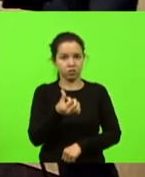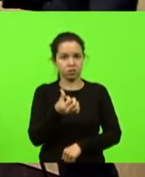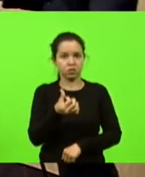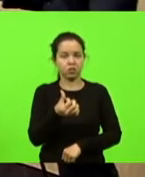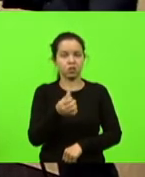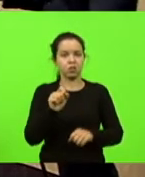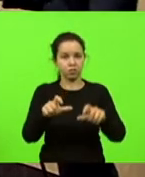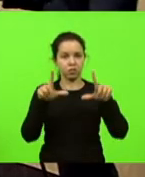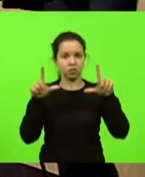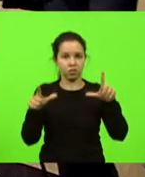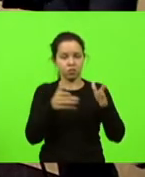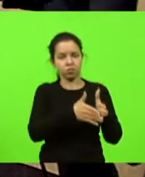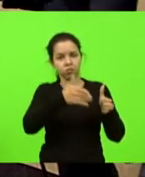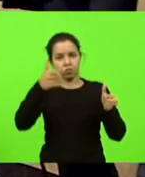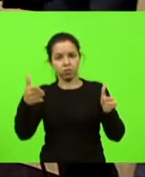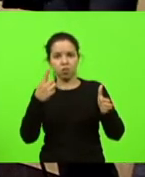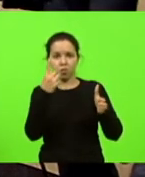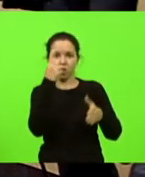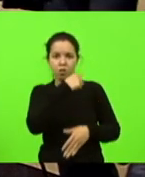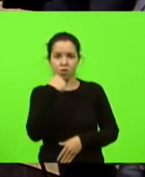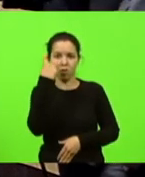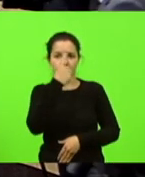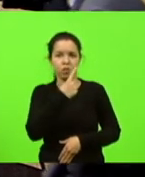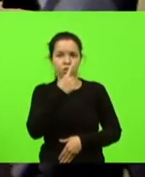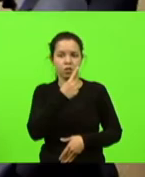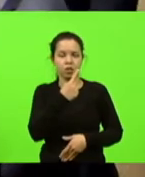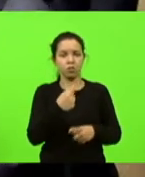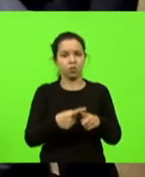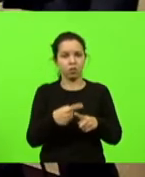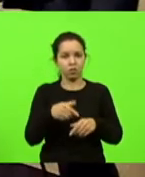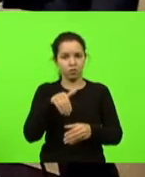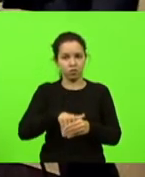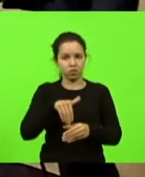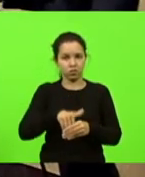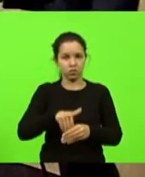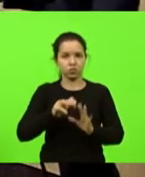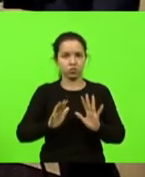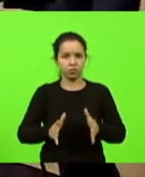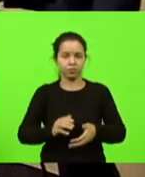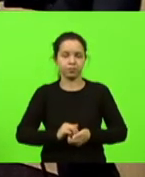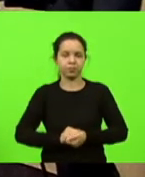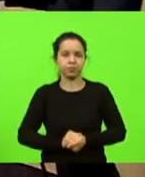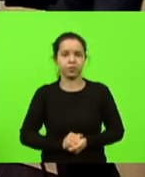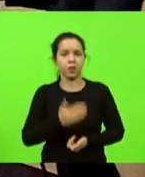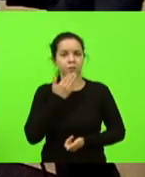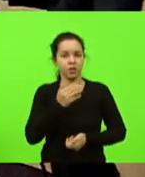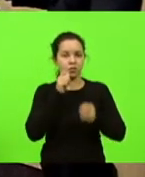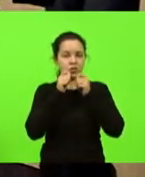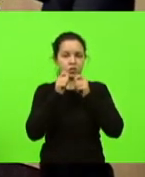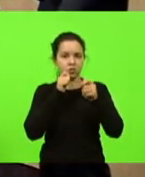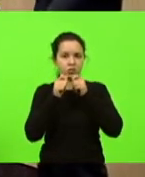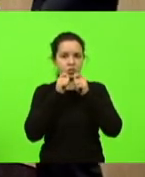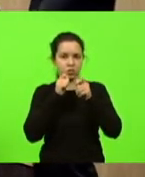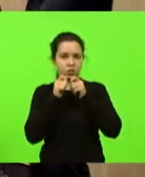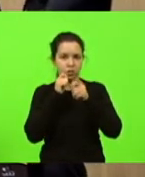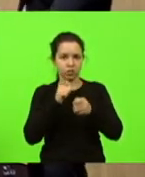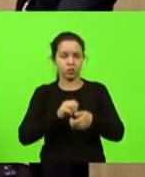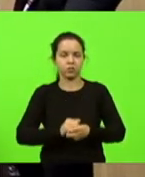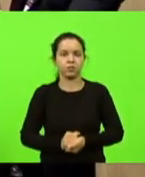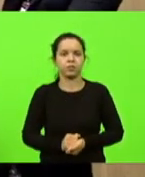uma hora a nossa sessão, porque estamos em votação. Peço à assessoria que abra o painel para colher os votos